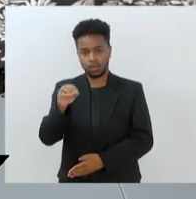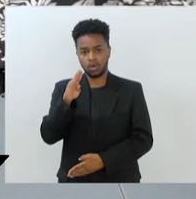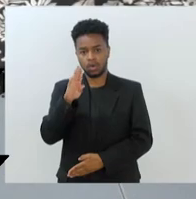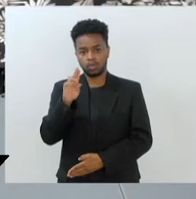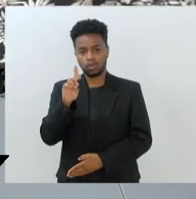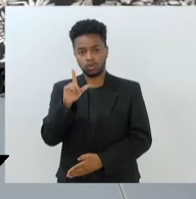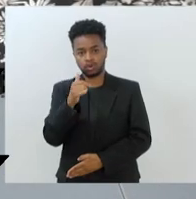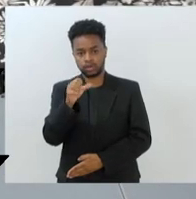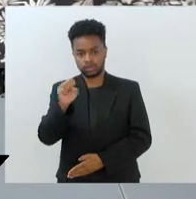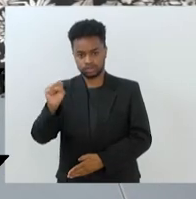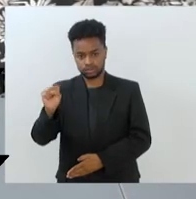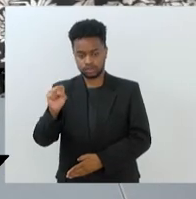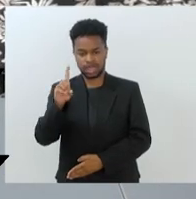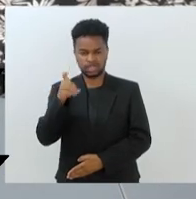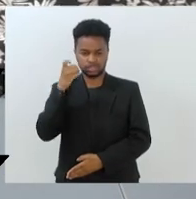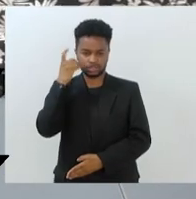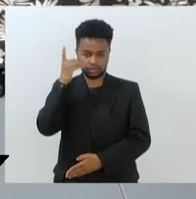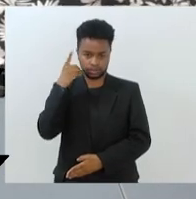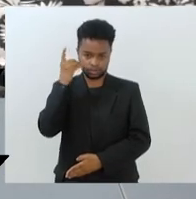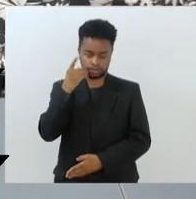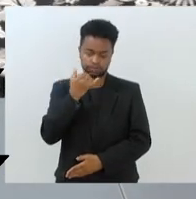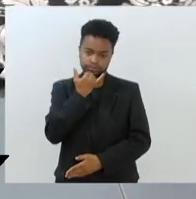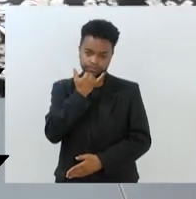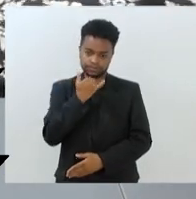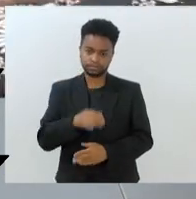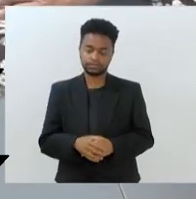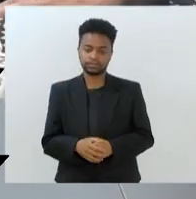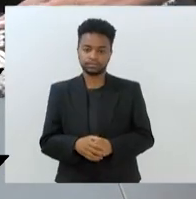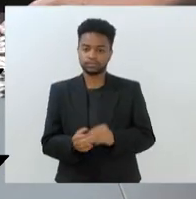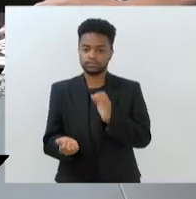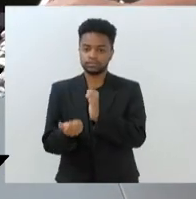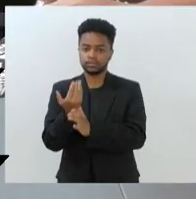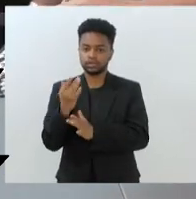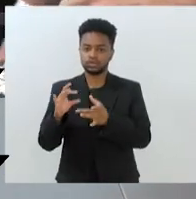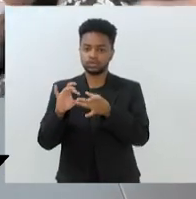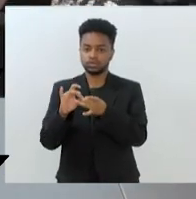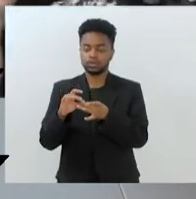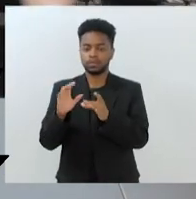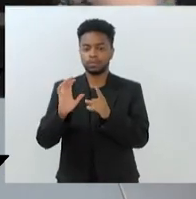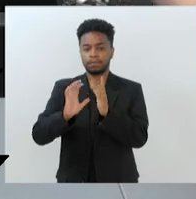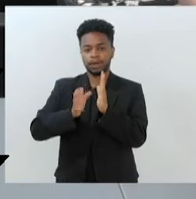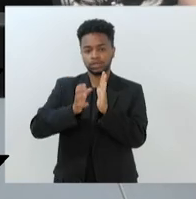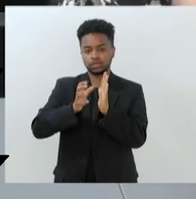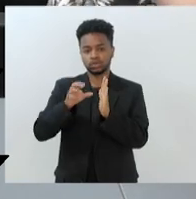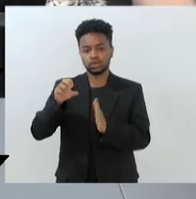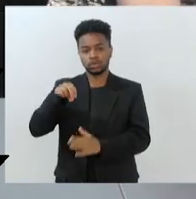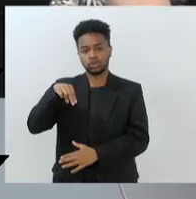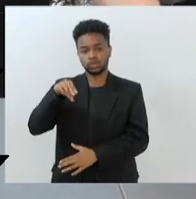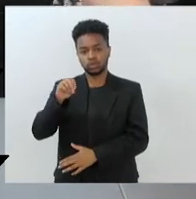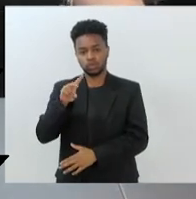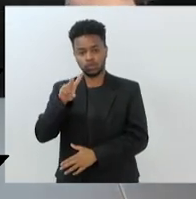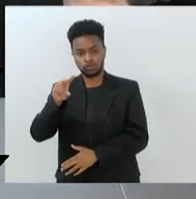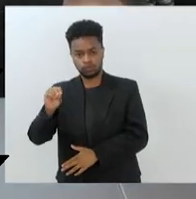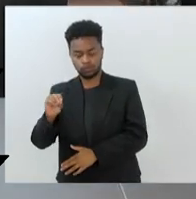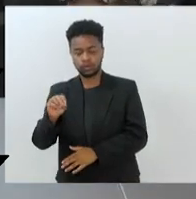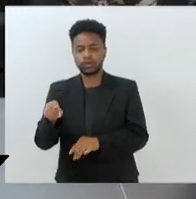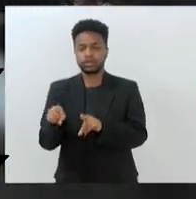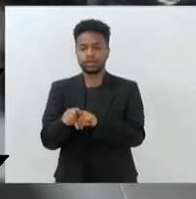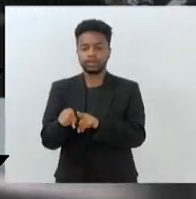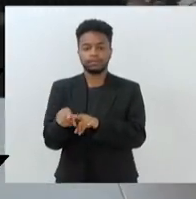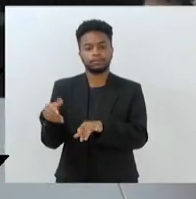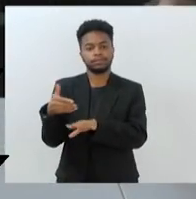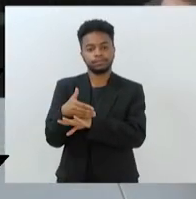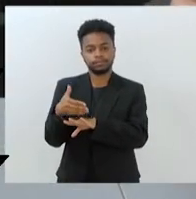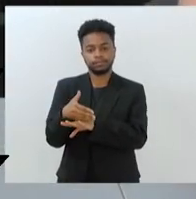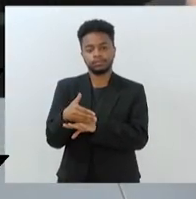desculpe, que nasceu no Partido Novo, né? E ele indo para o município, as ideias